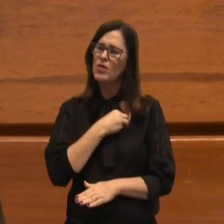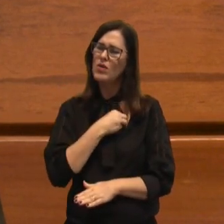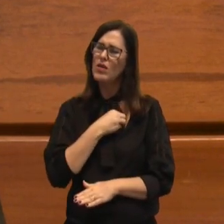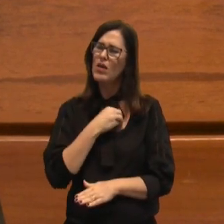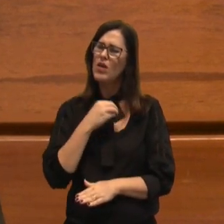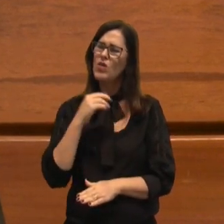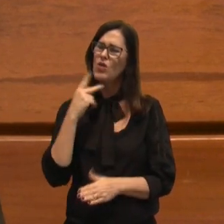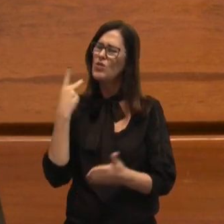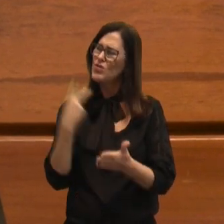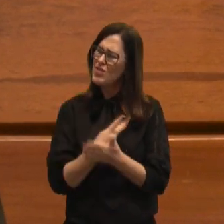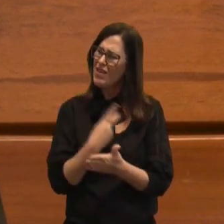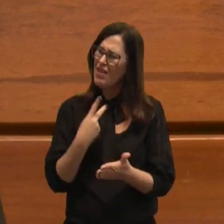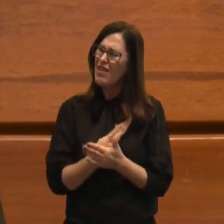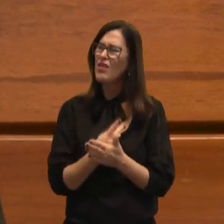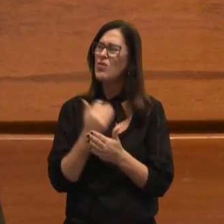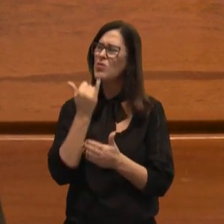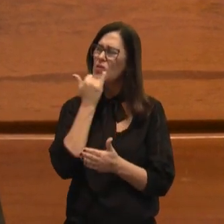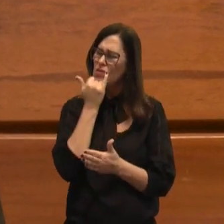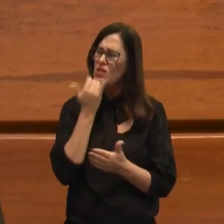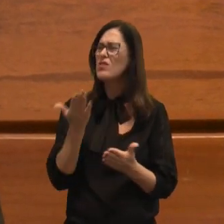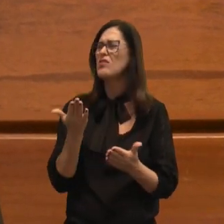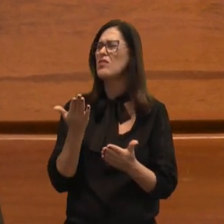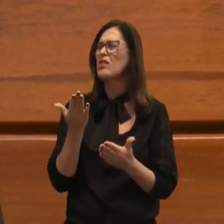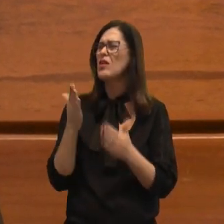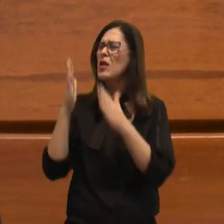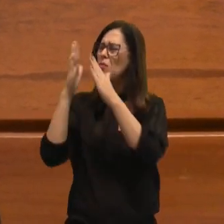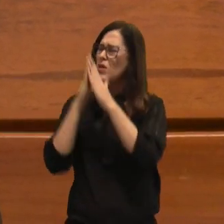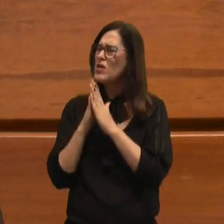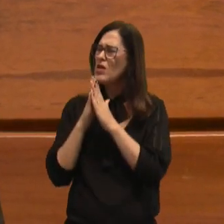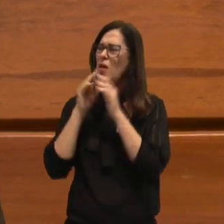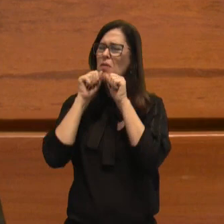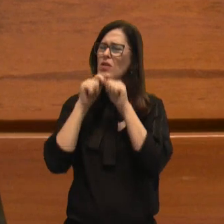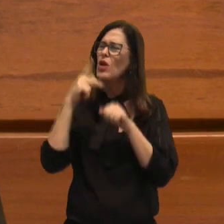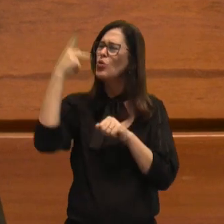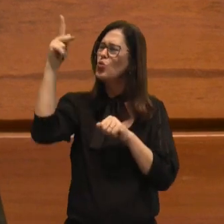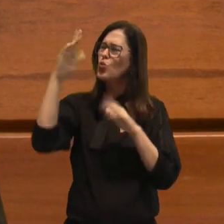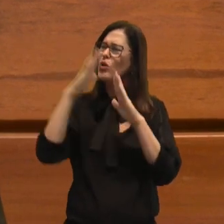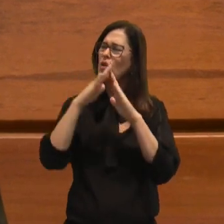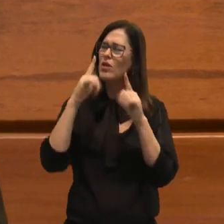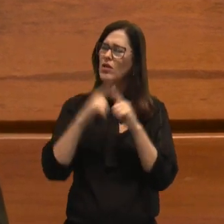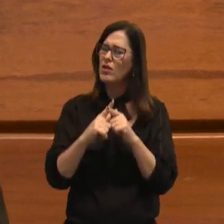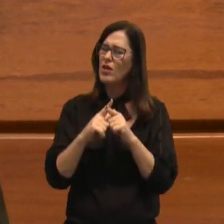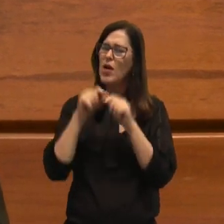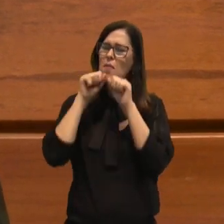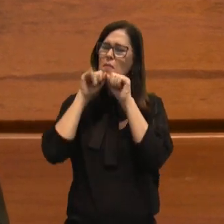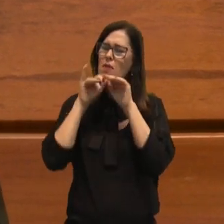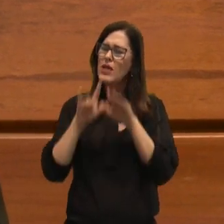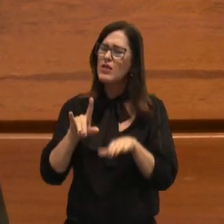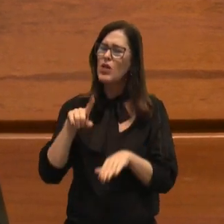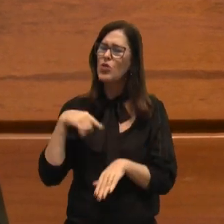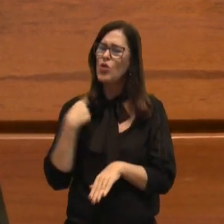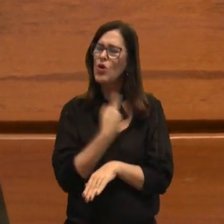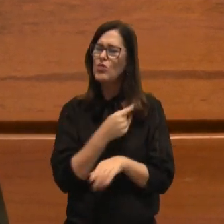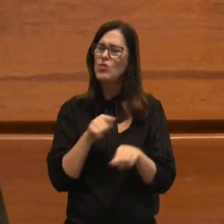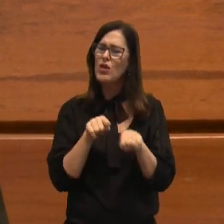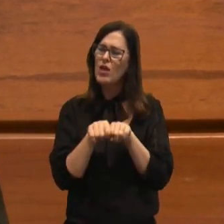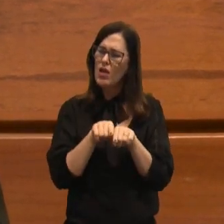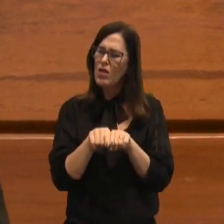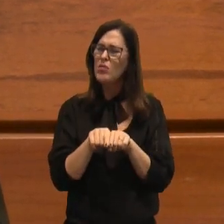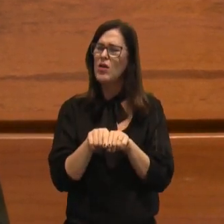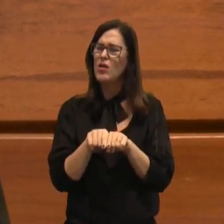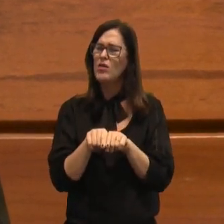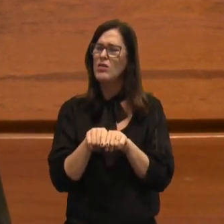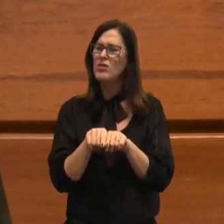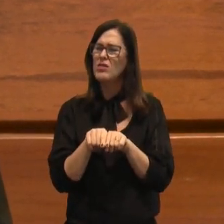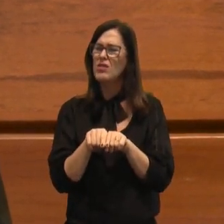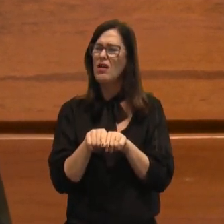nossas faltas. Rogamos que o Senhor abençoe a Tua igreja, abençoe aos nossos irmãos que,